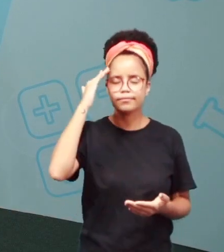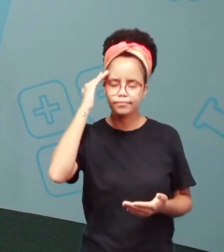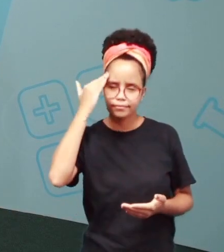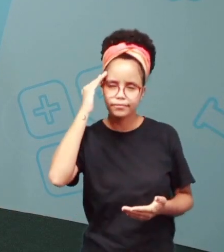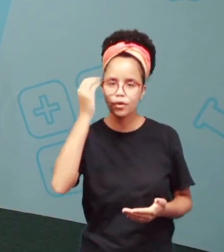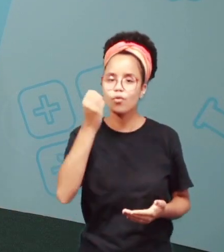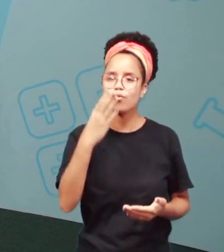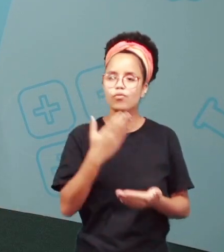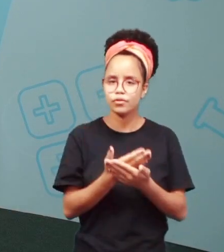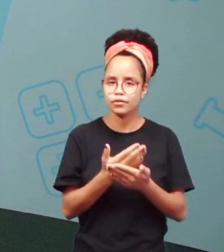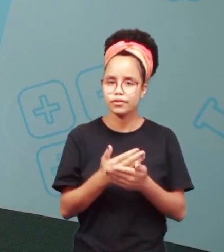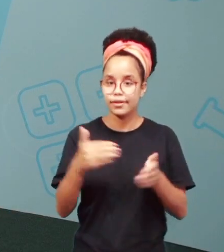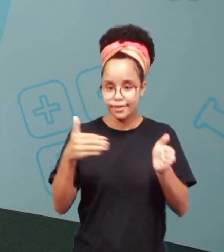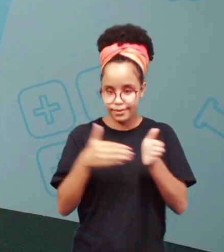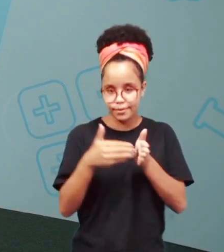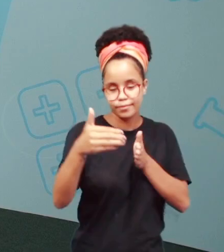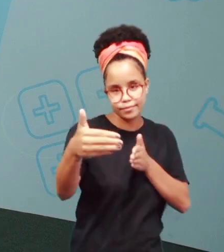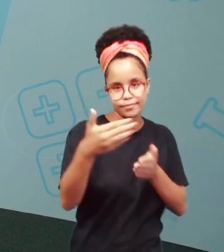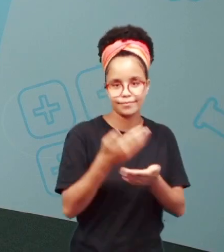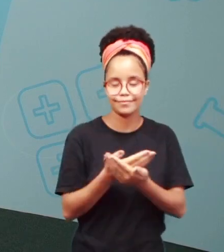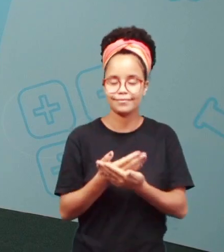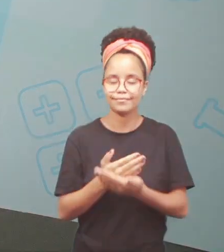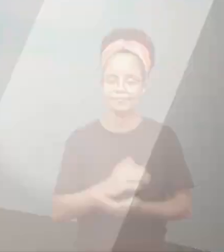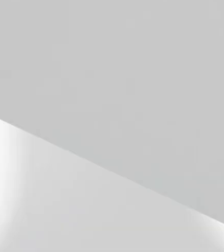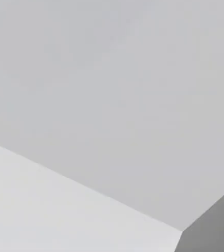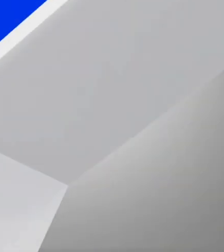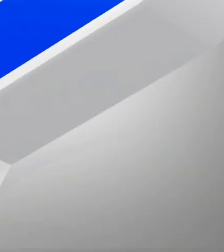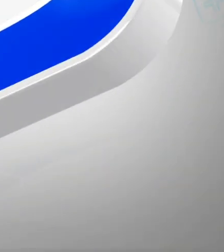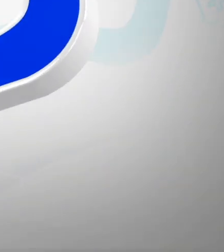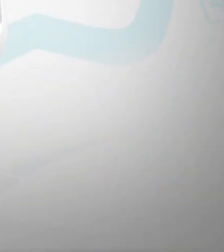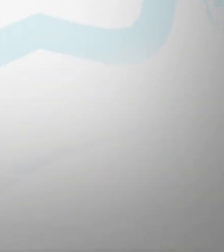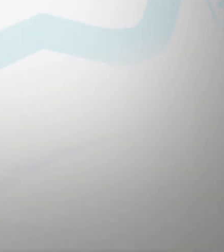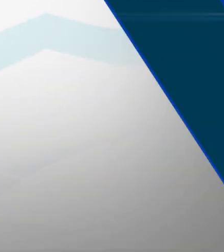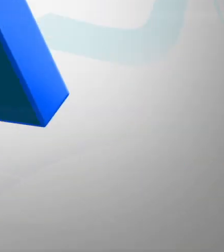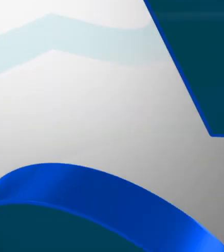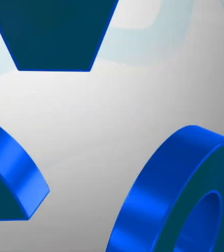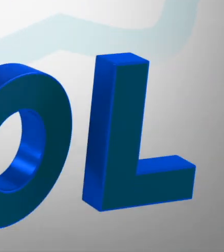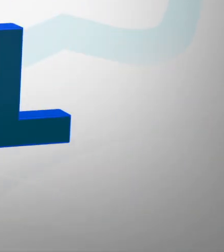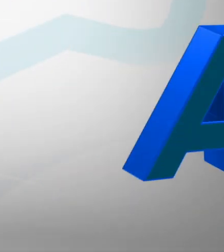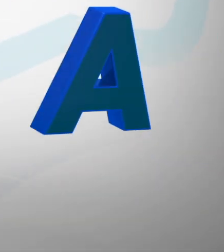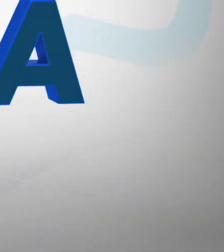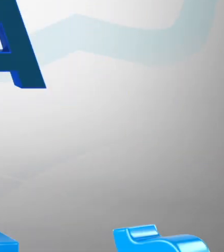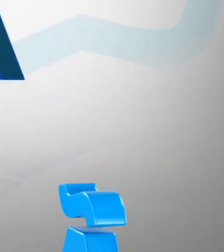Bons estudos e até a próxima aula E aí